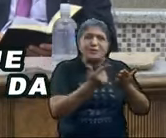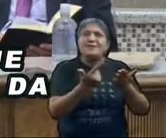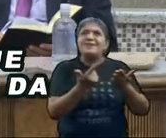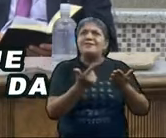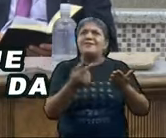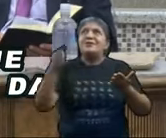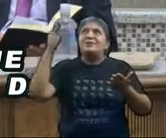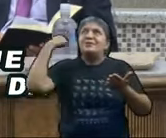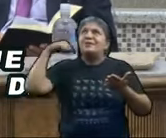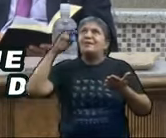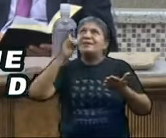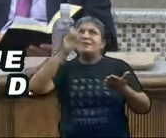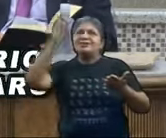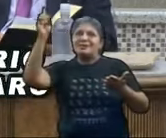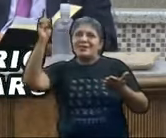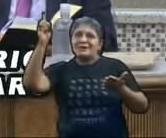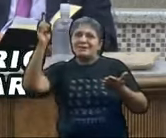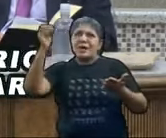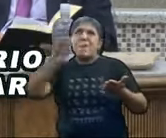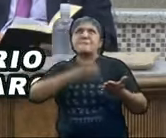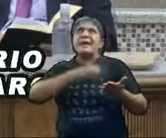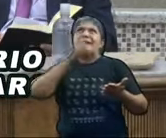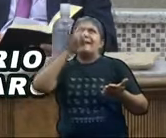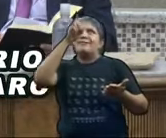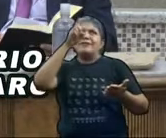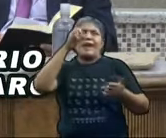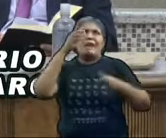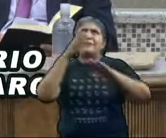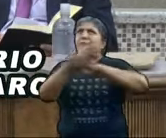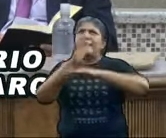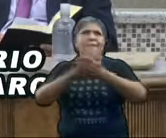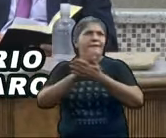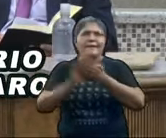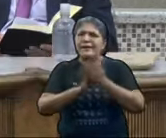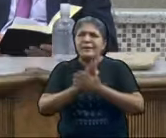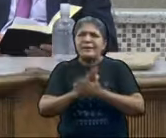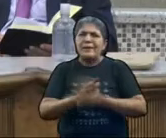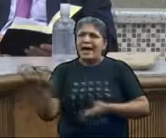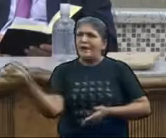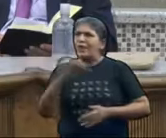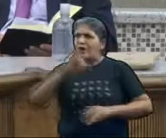O pecado não terá lugar lá, nesta nova Jerusalém, para onde eu e